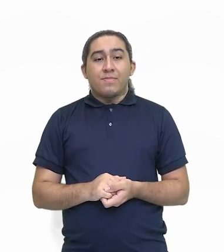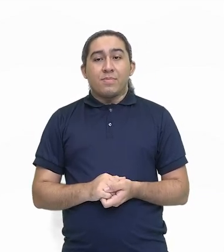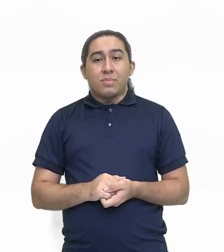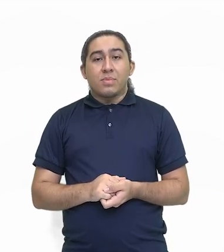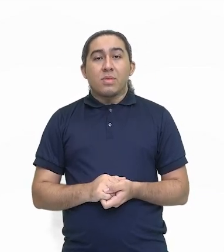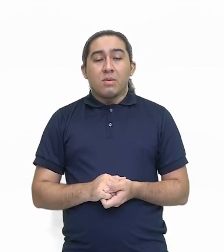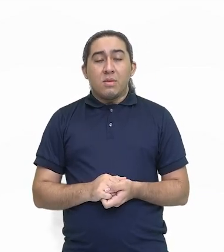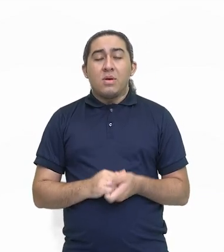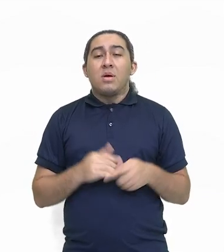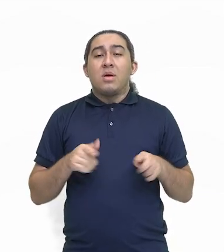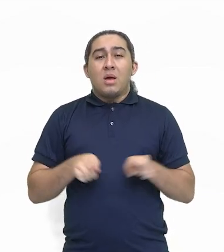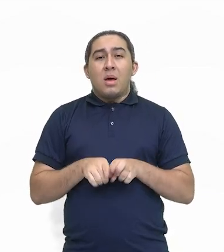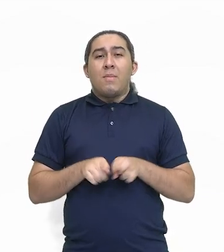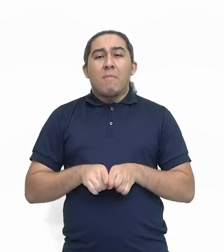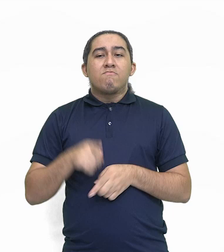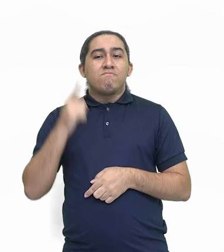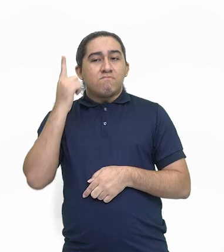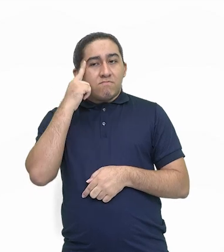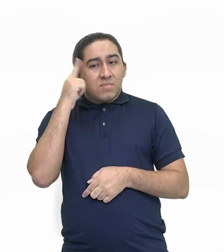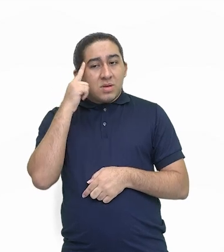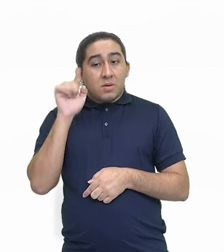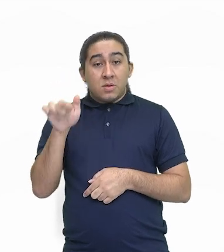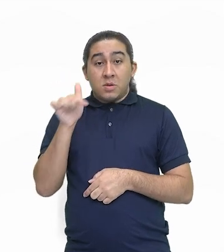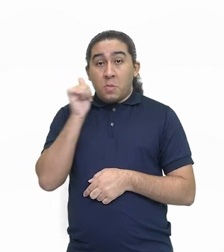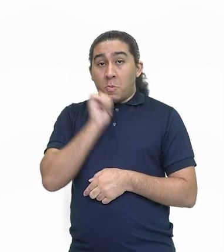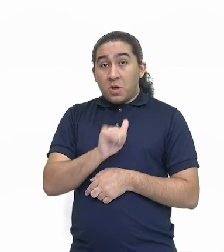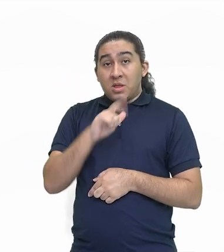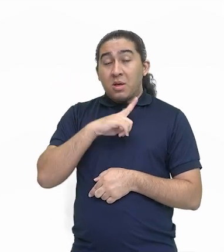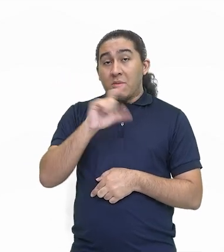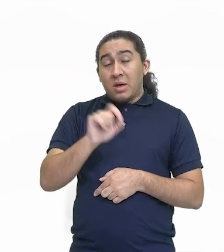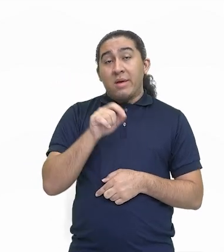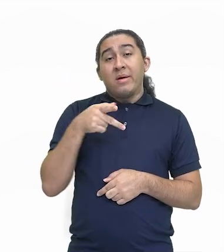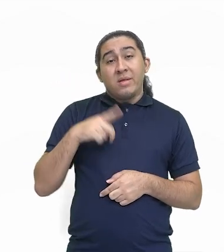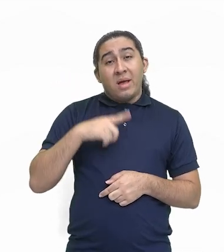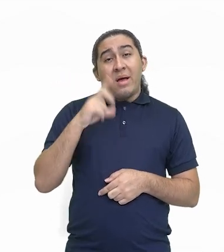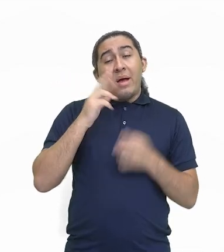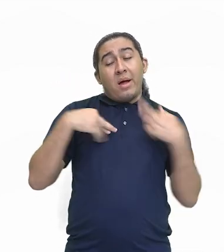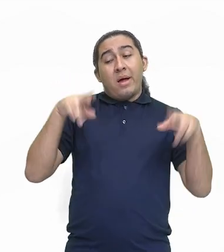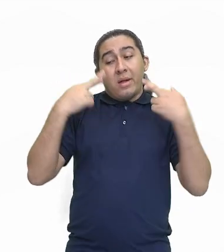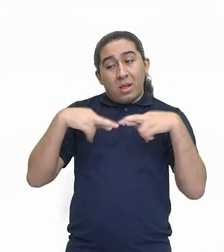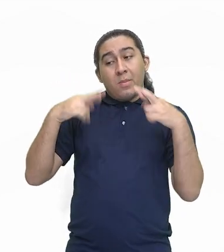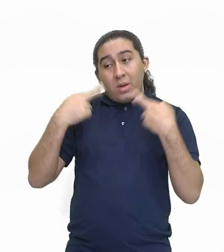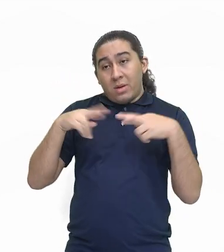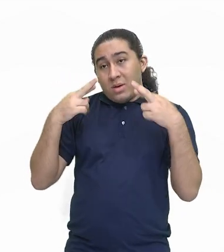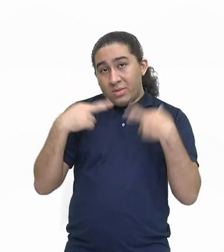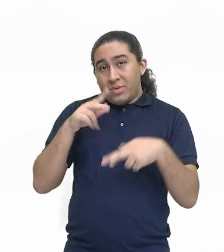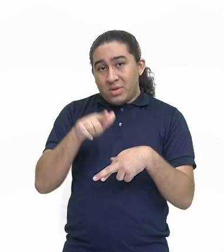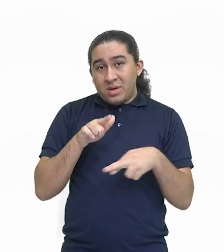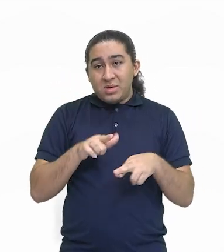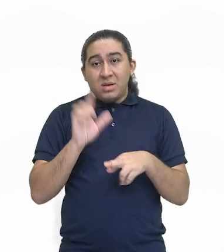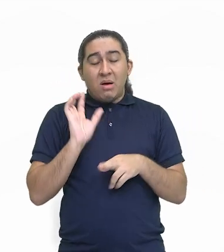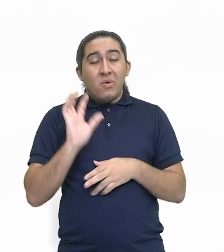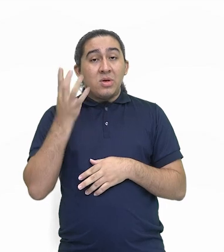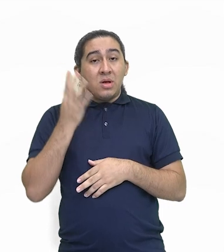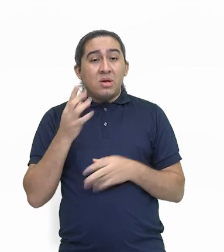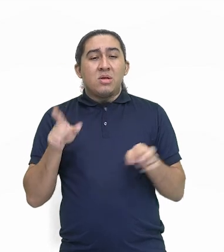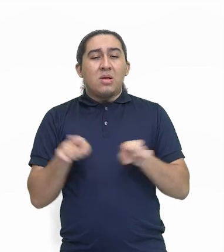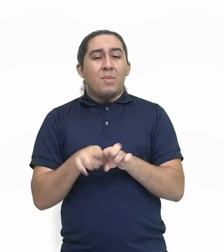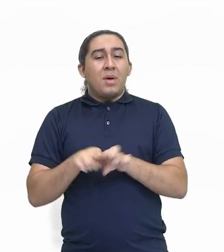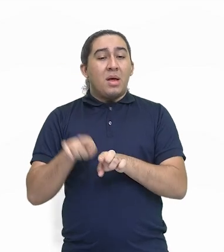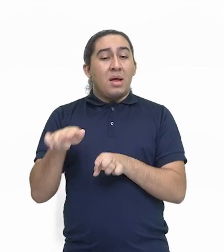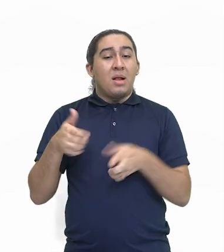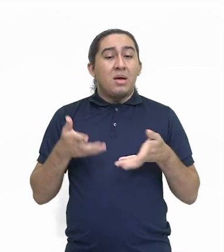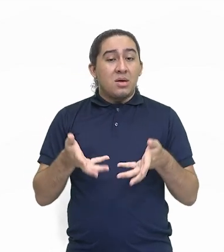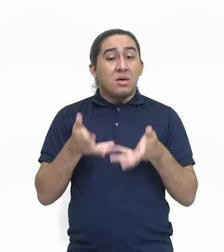com certeza, né, vinha reclamando nessa situação, que não queria,